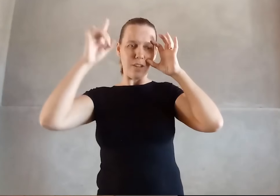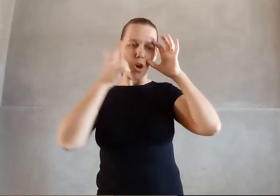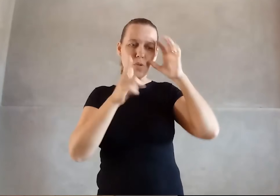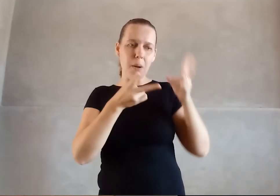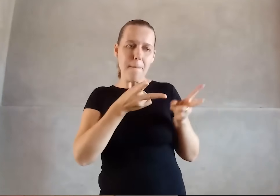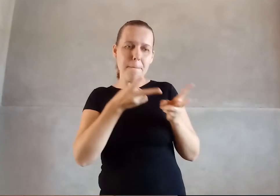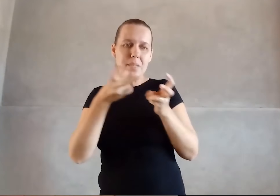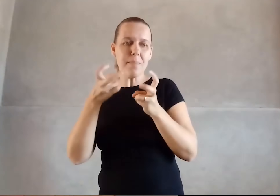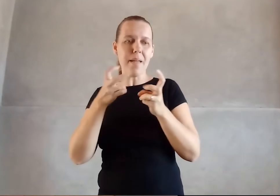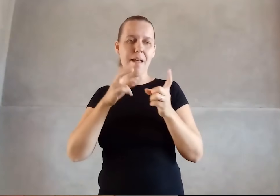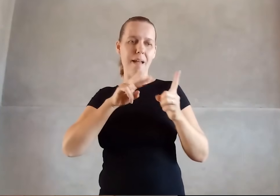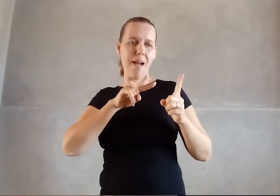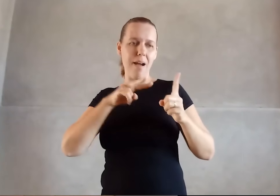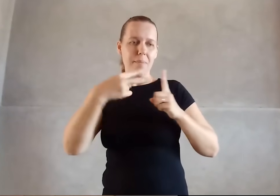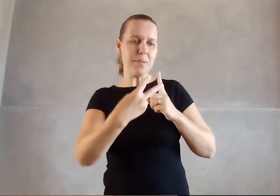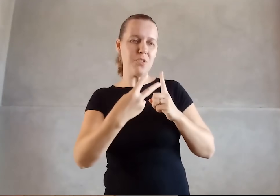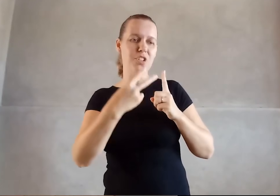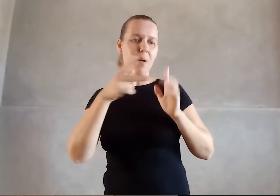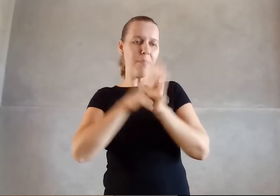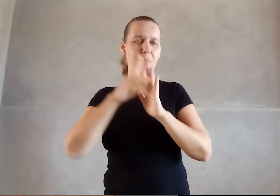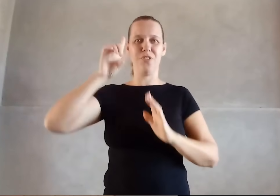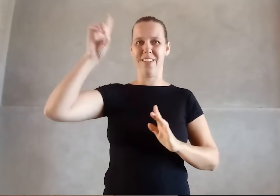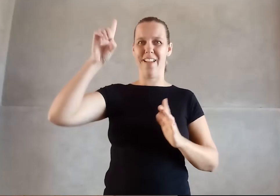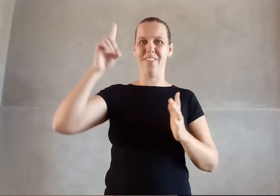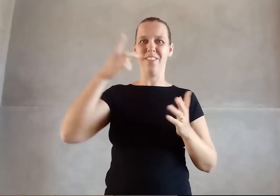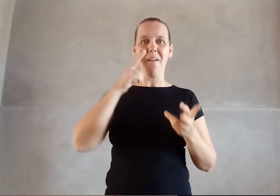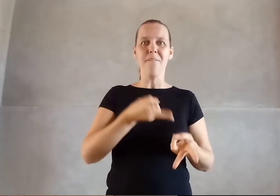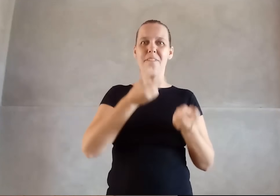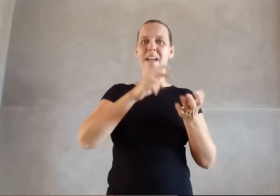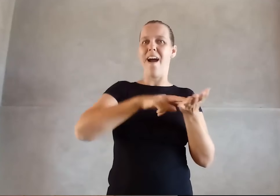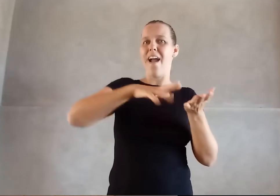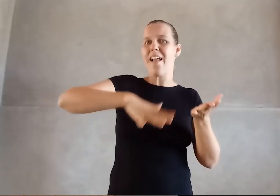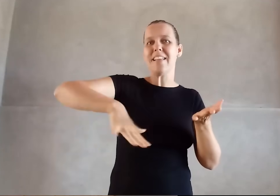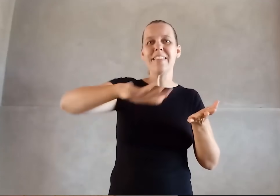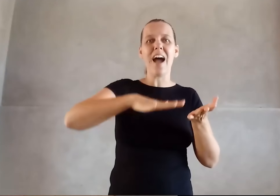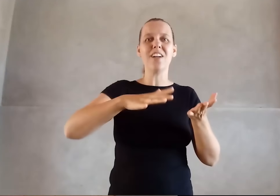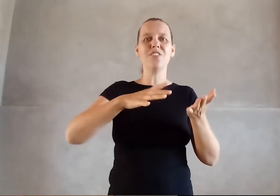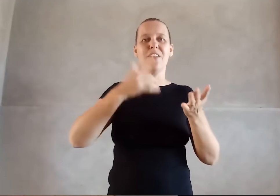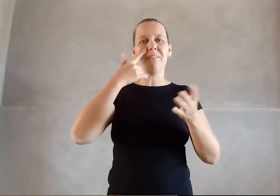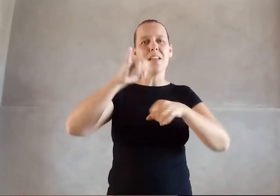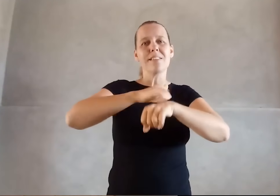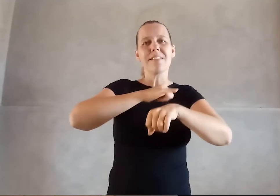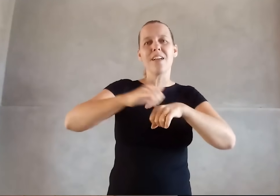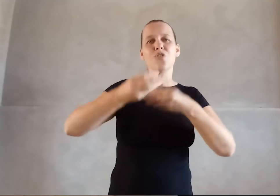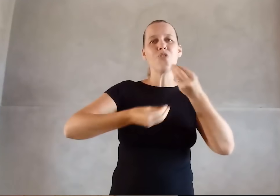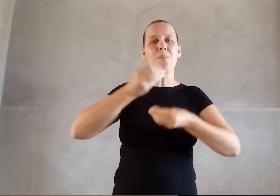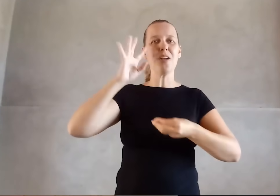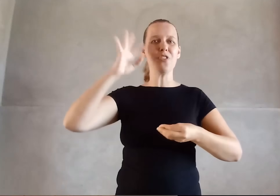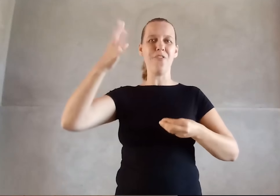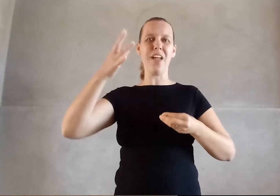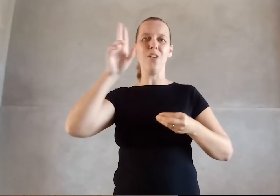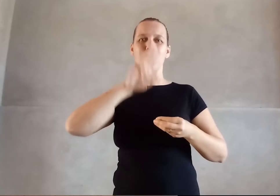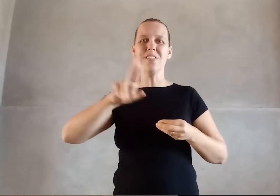para a realidade que você está e discerni-la e ter ações com as lentes de Deus.